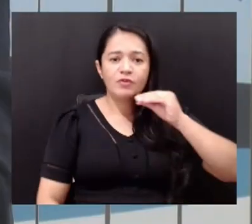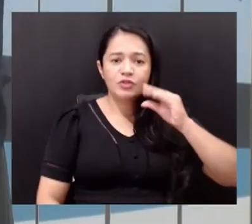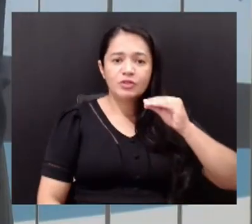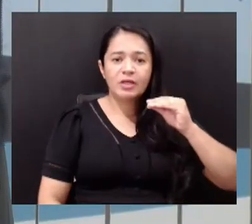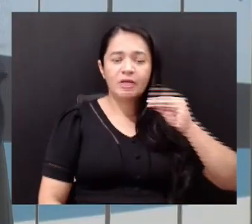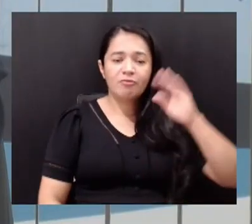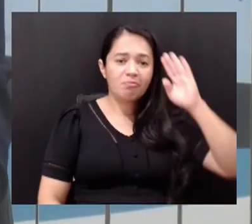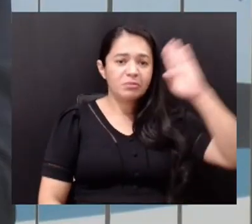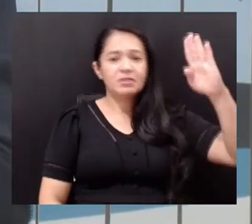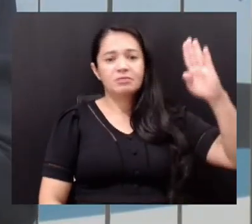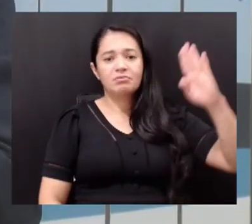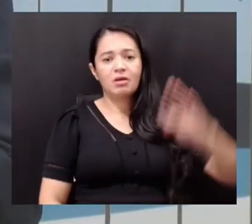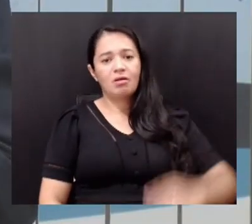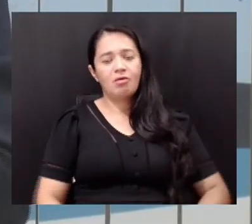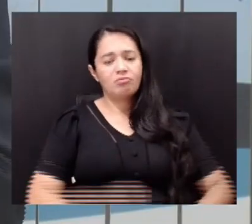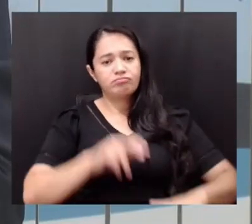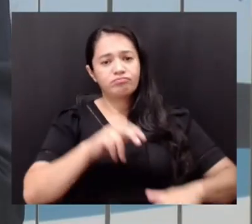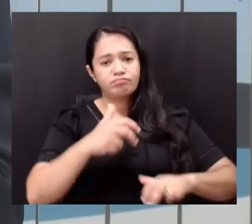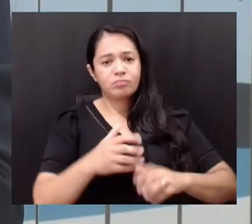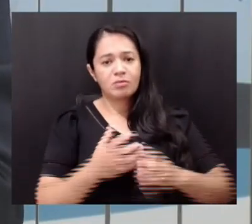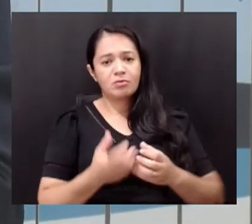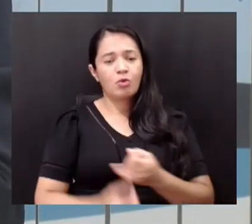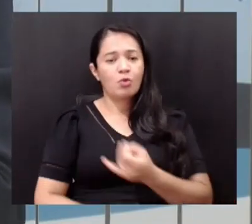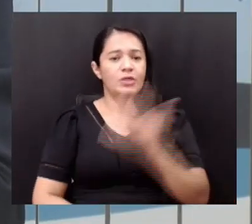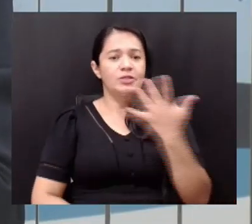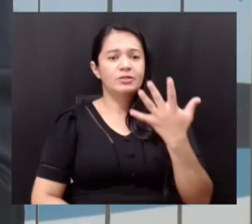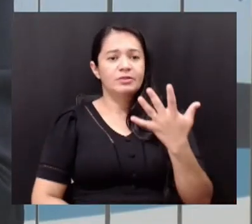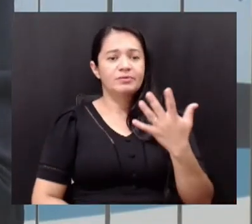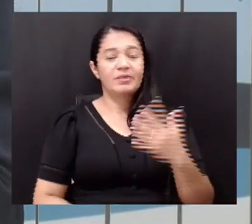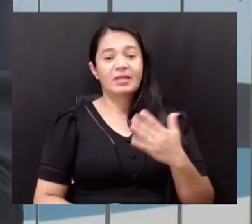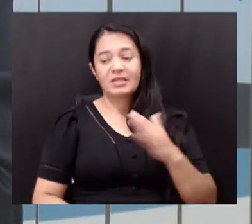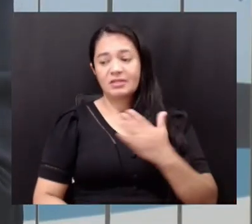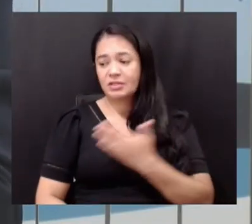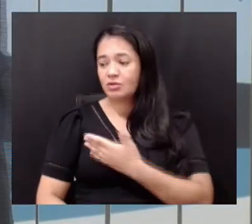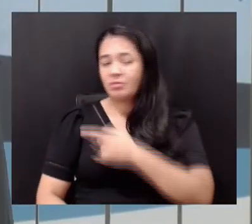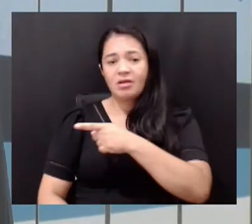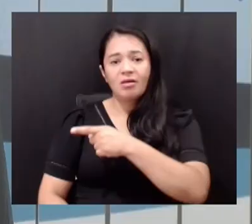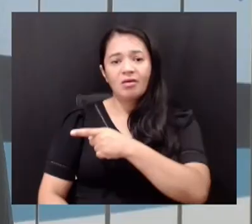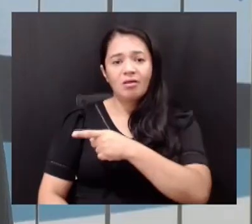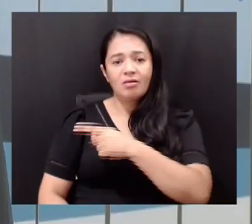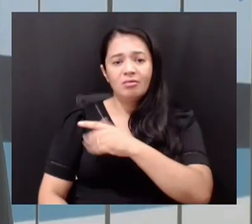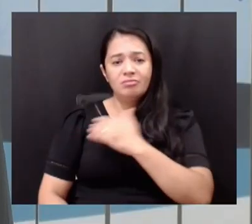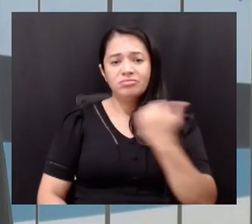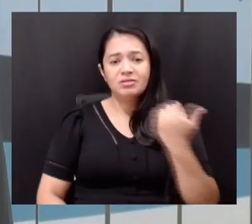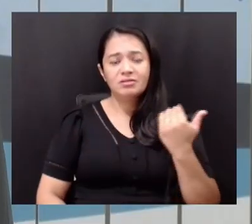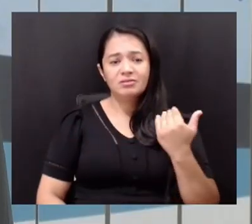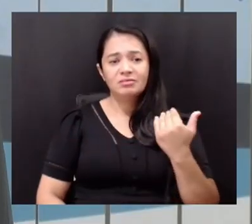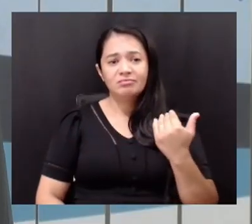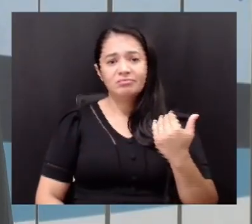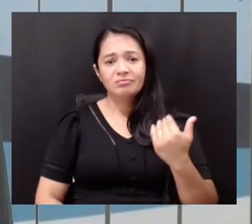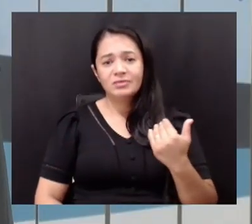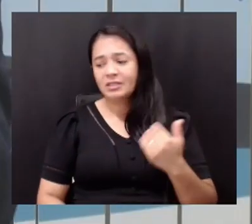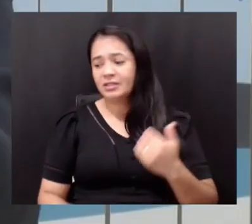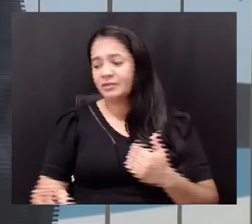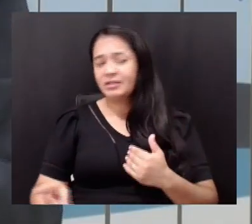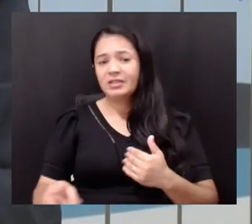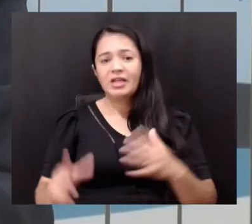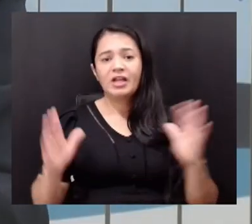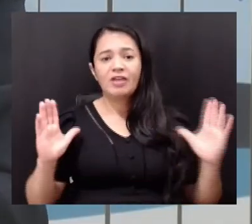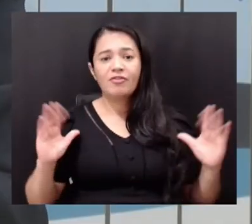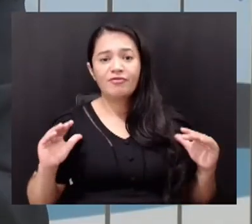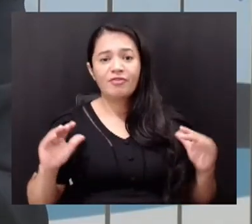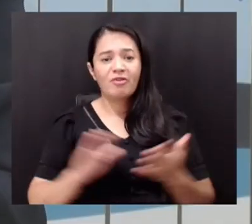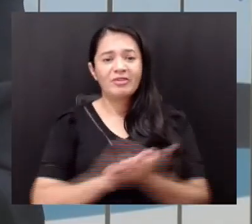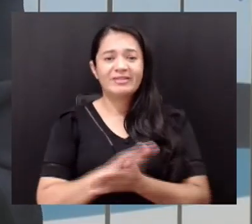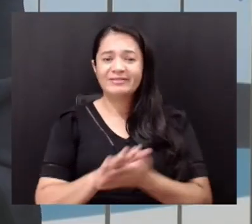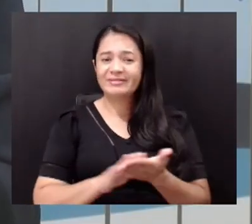Então, não é ver às vezes o próprio colega falecendo, o próprio colega sem folga, sem conseguir